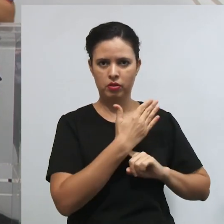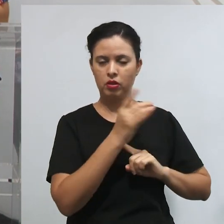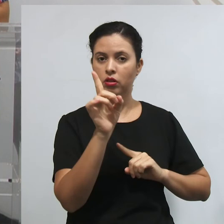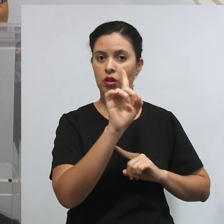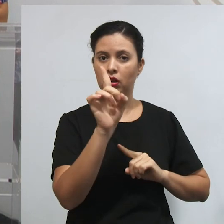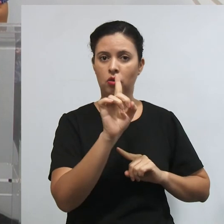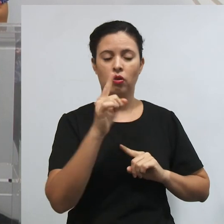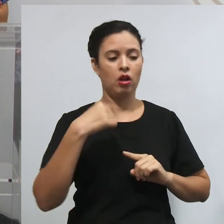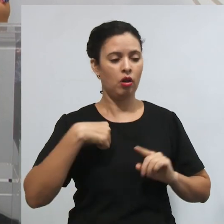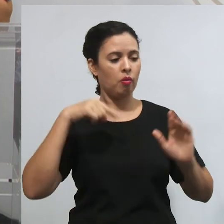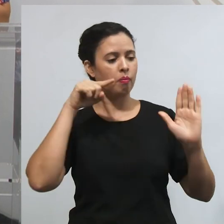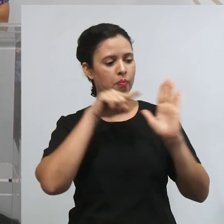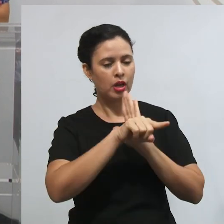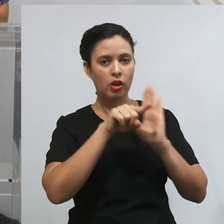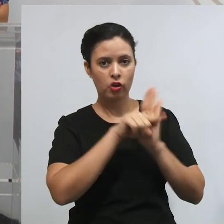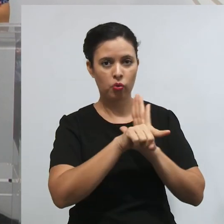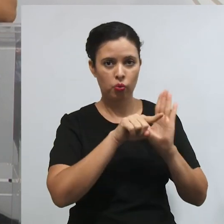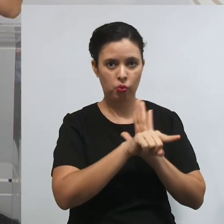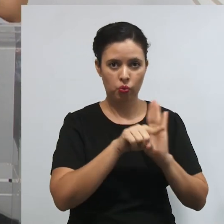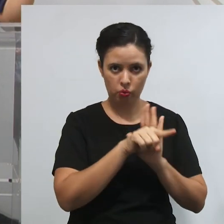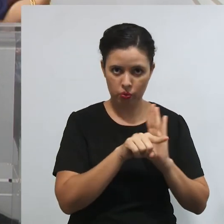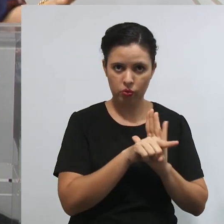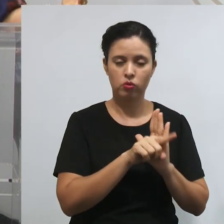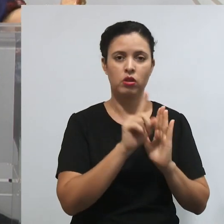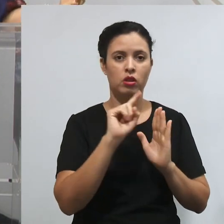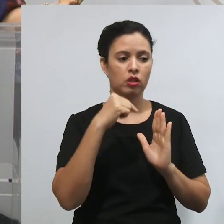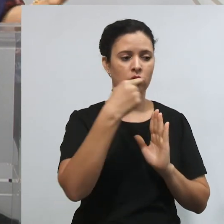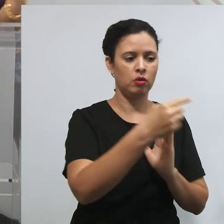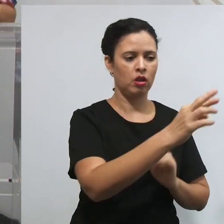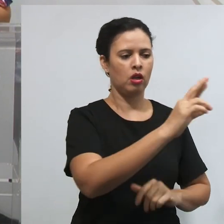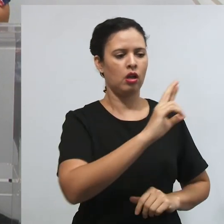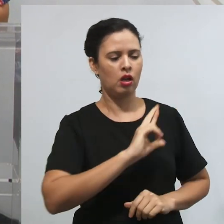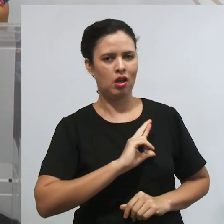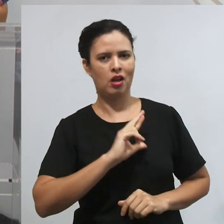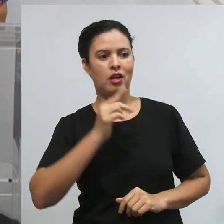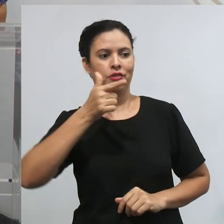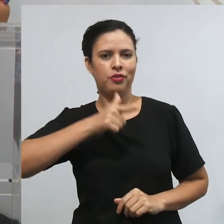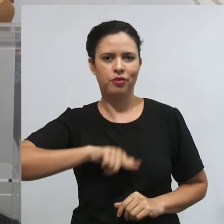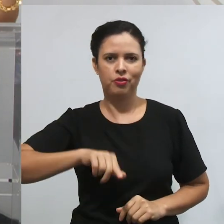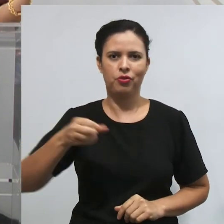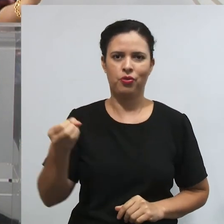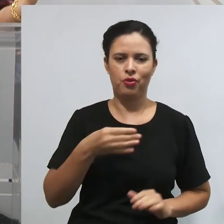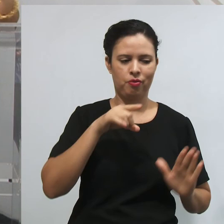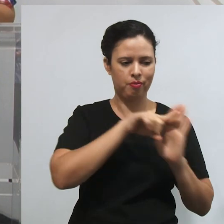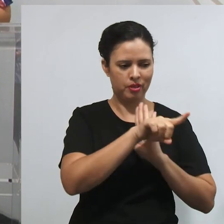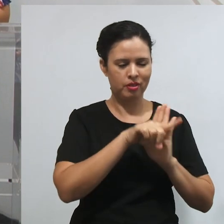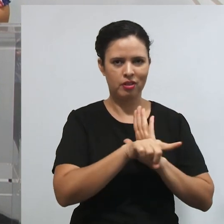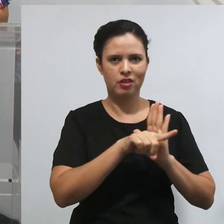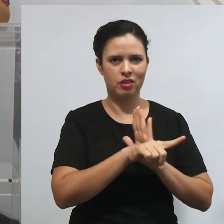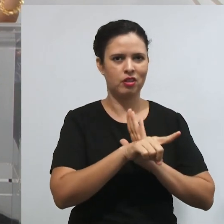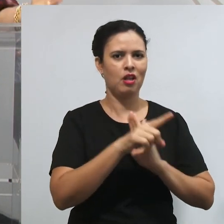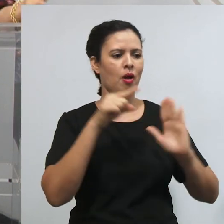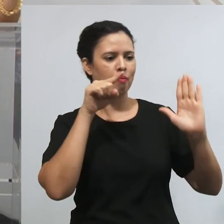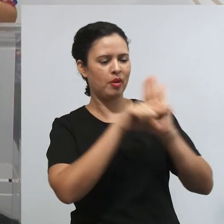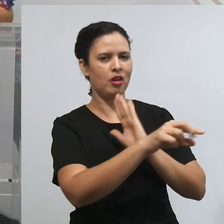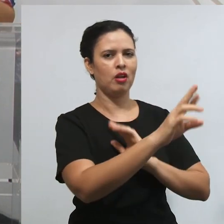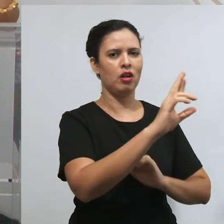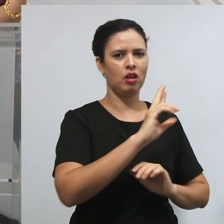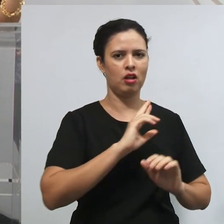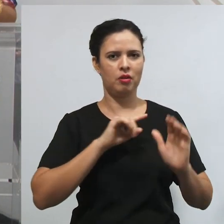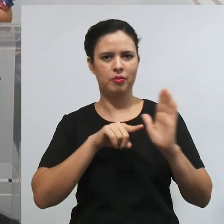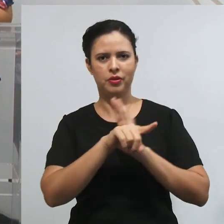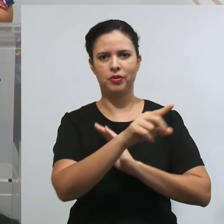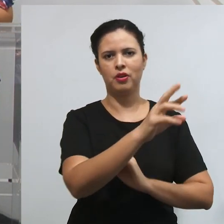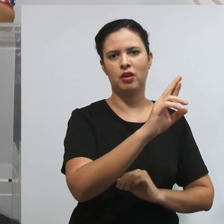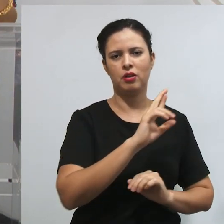para depois ter a resposta. Depois que a gente tem a resposta, a gente faz novas perguntas. Então, isso faz com que a gente caminhe um pouco. E